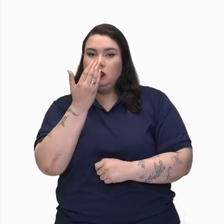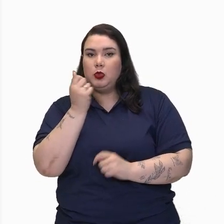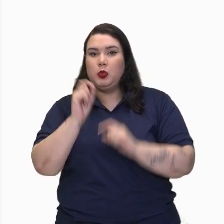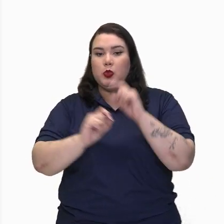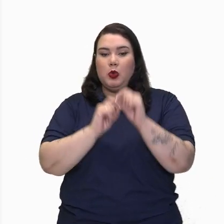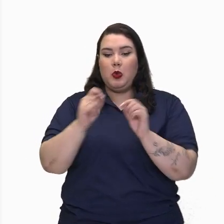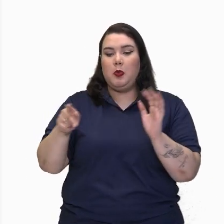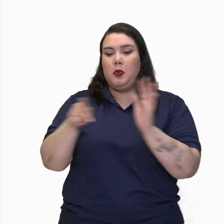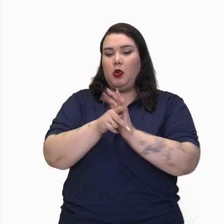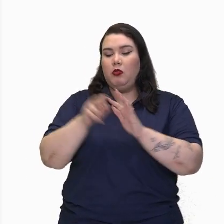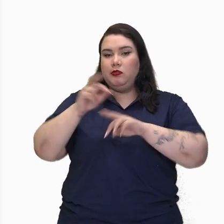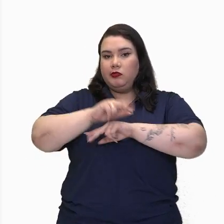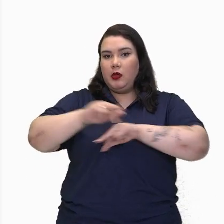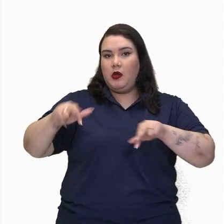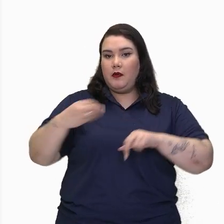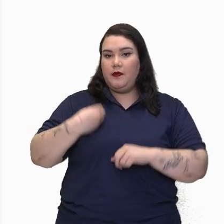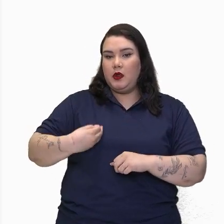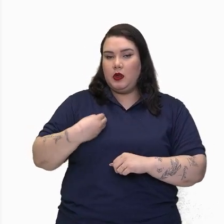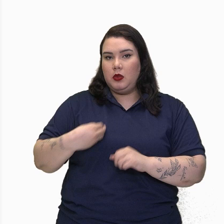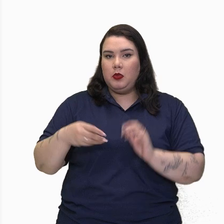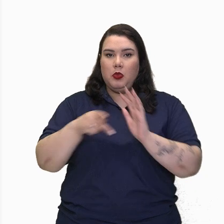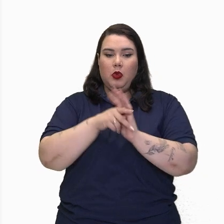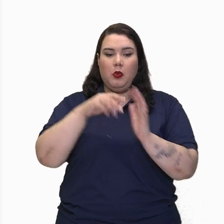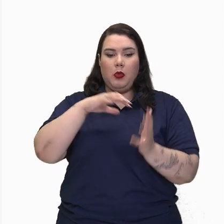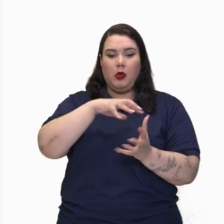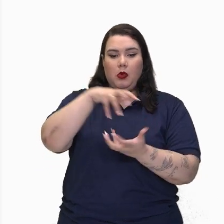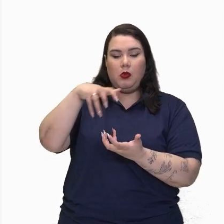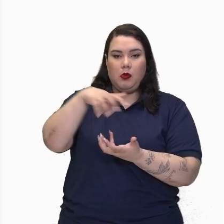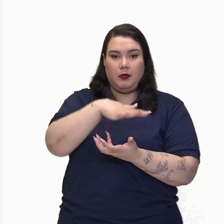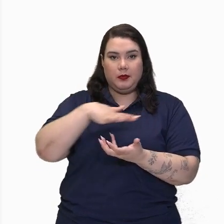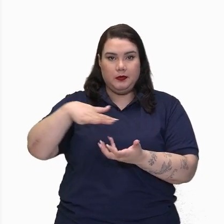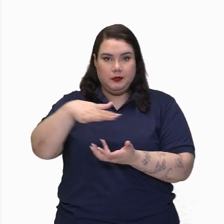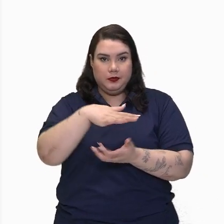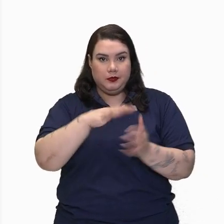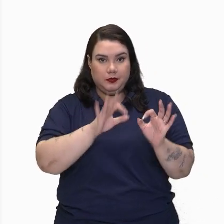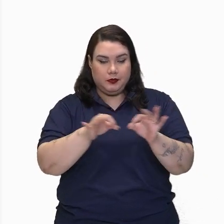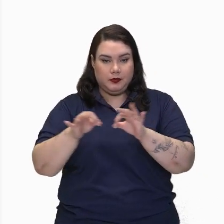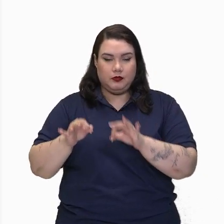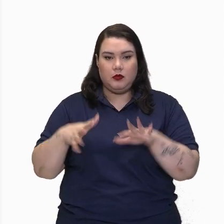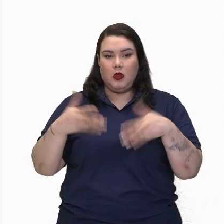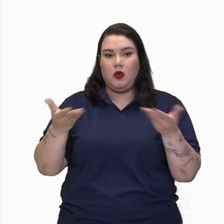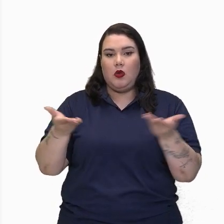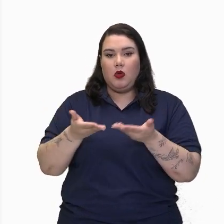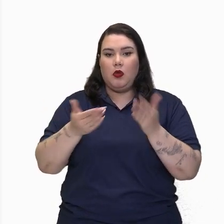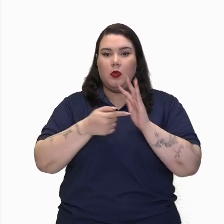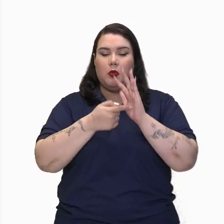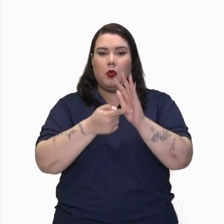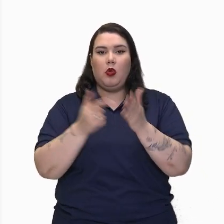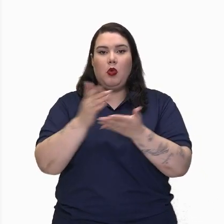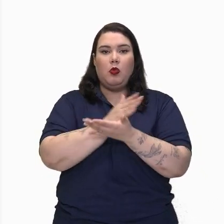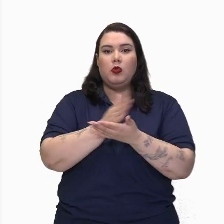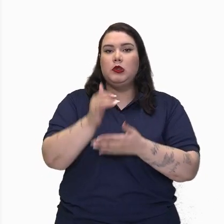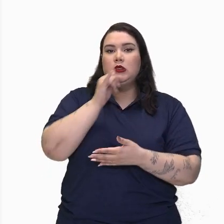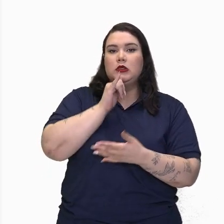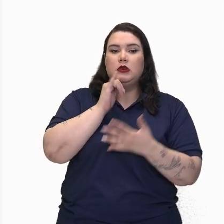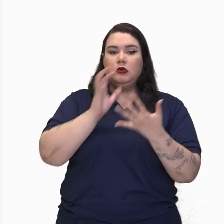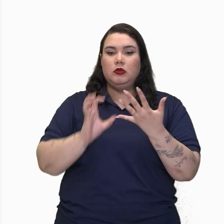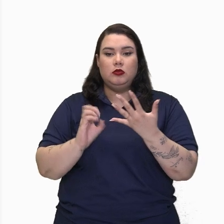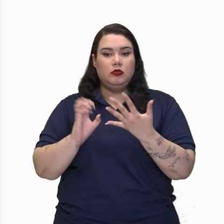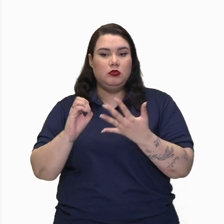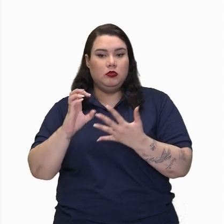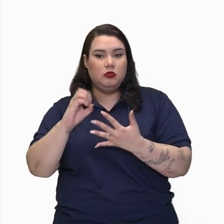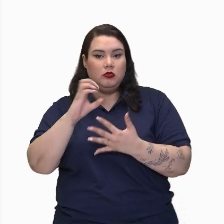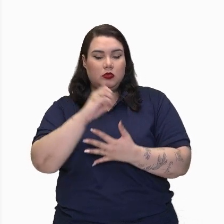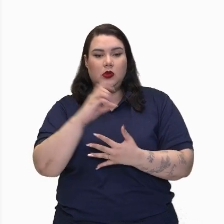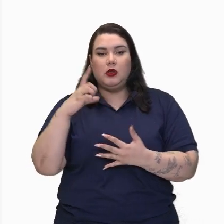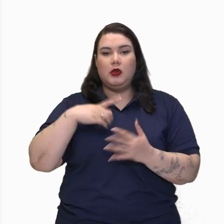alimentação entre os seres vivos de um ecossistema. Então, a gente vai observar alguns exemplos de cadeia alimentar e essa relação entre